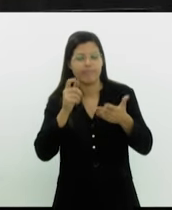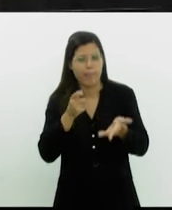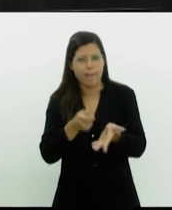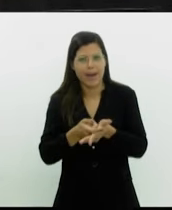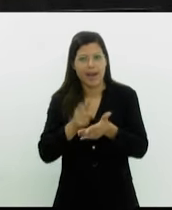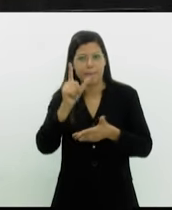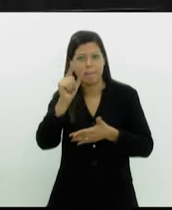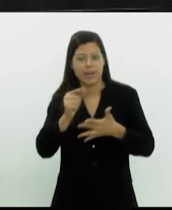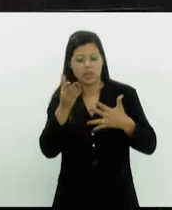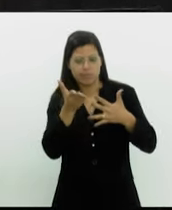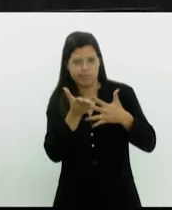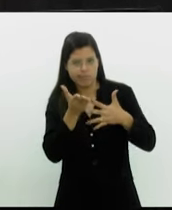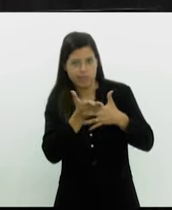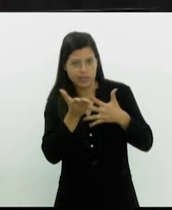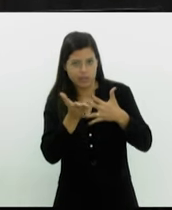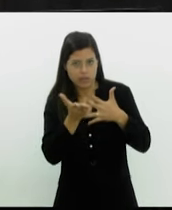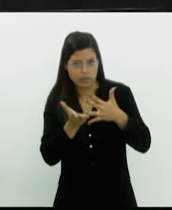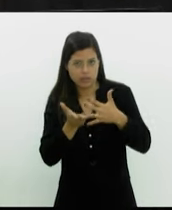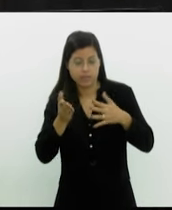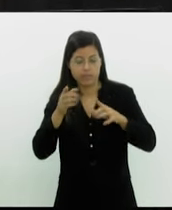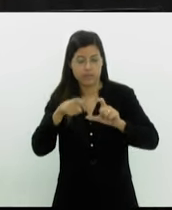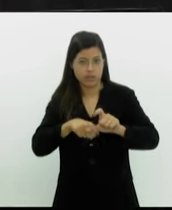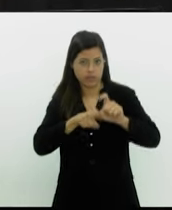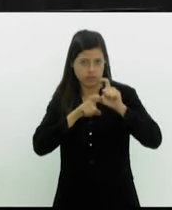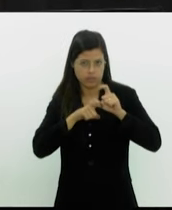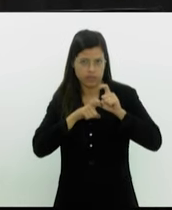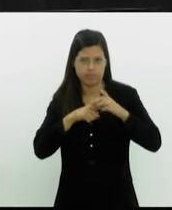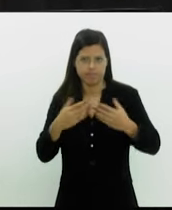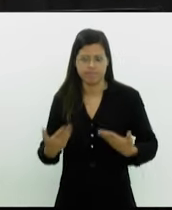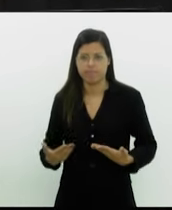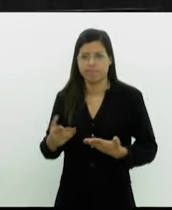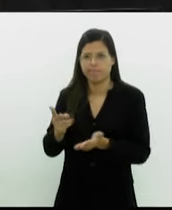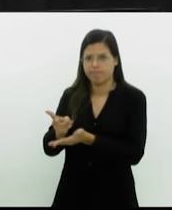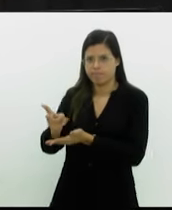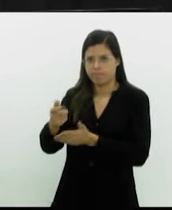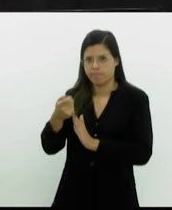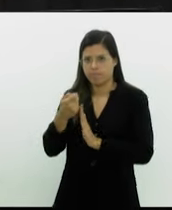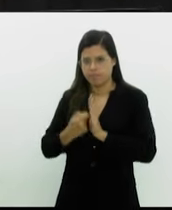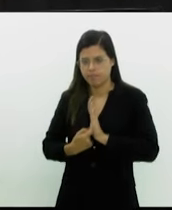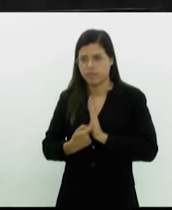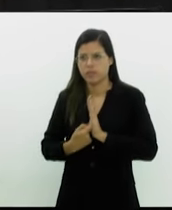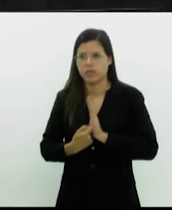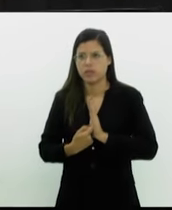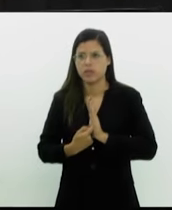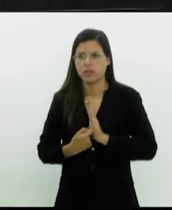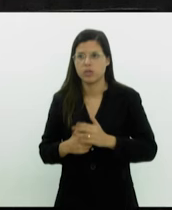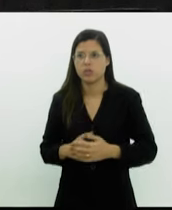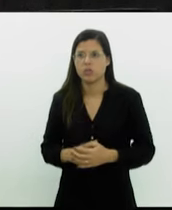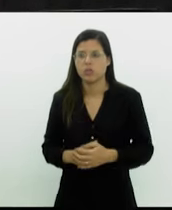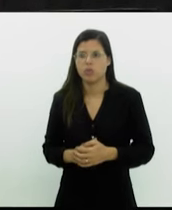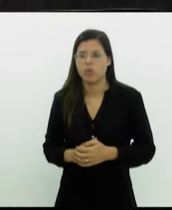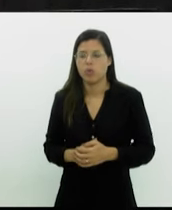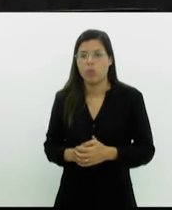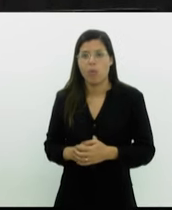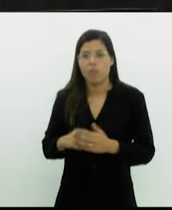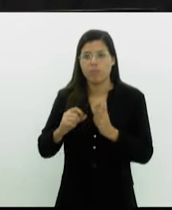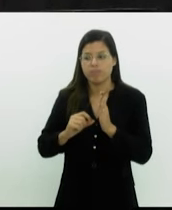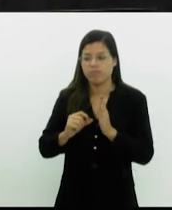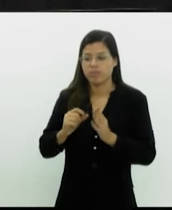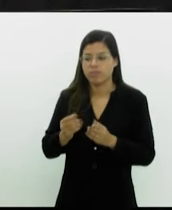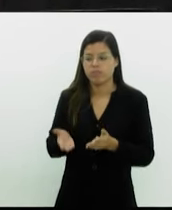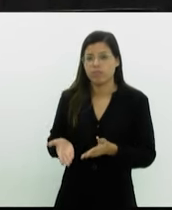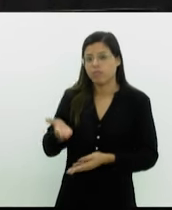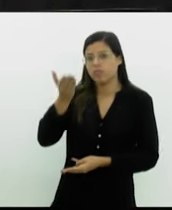dívida. Continua o texto. Ora, a pequeno ganho de ICMS